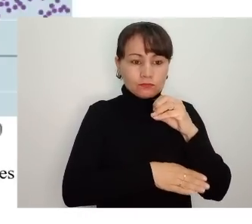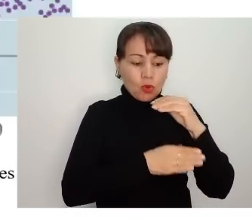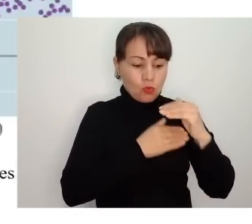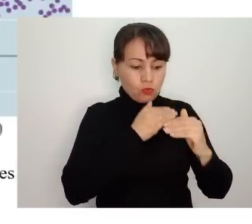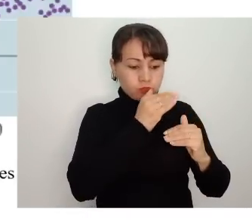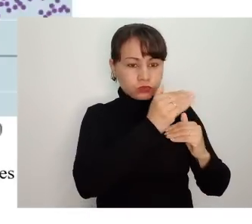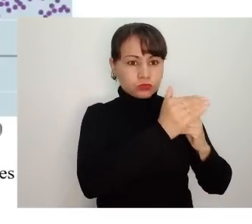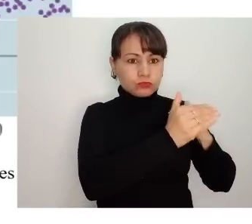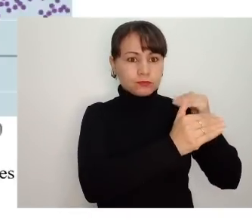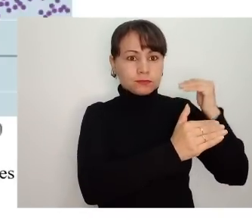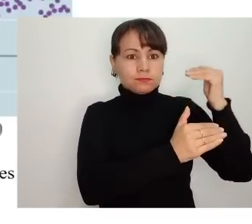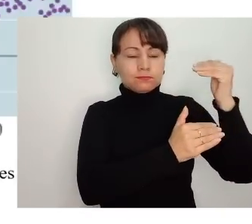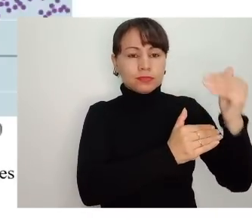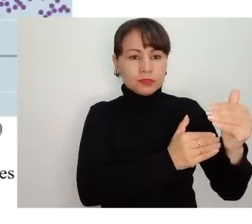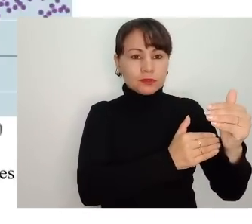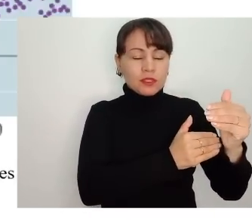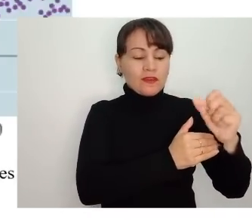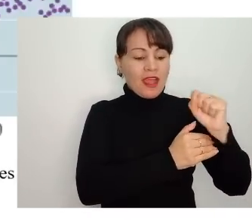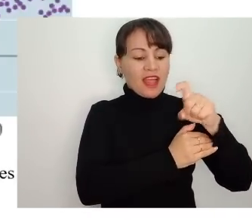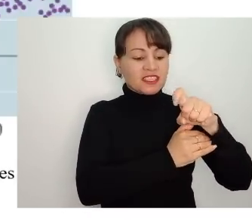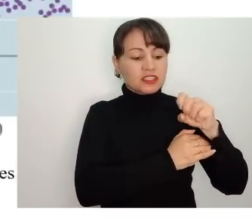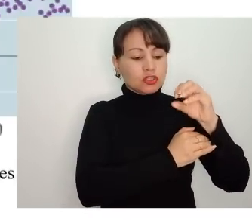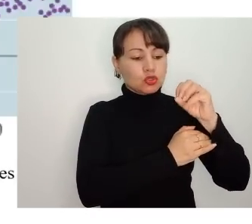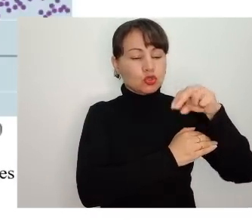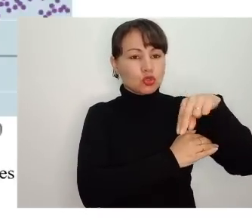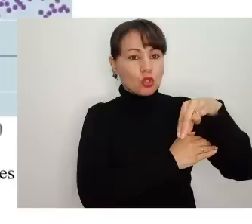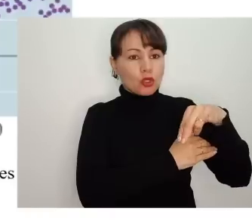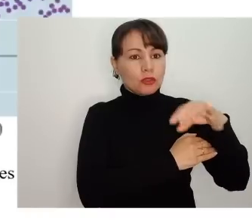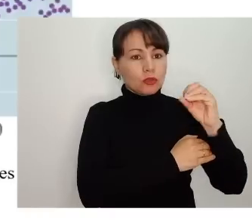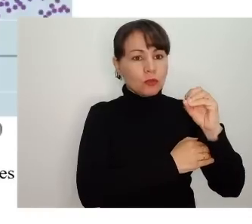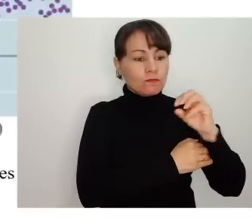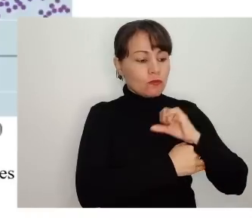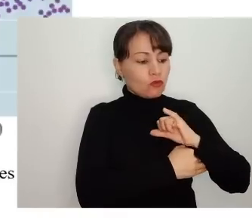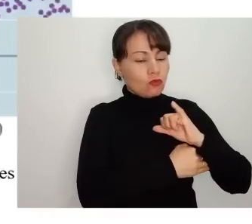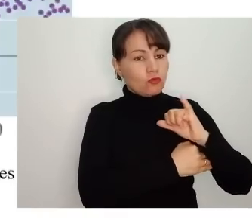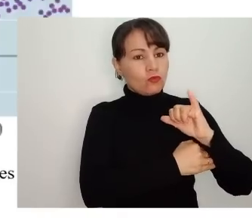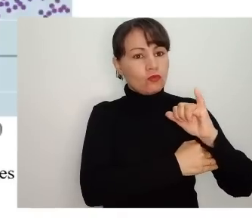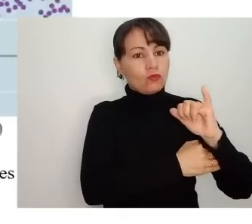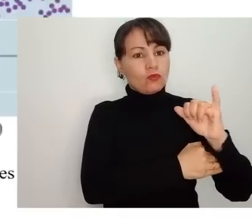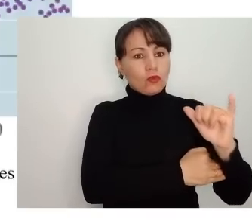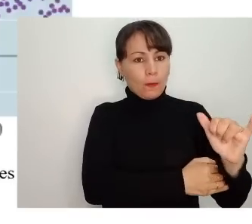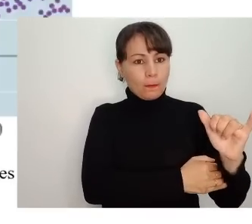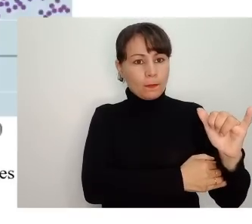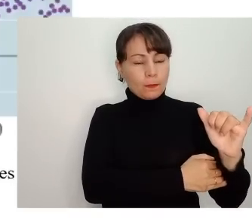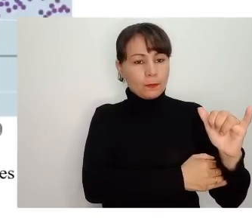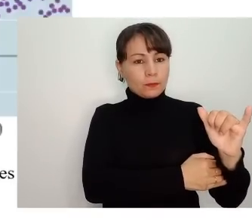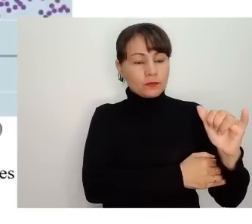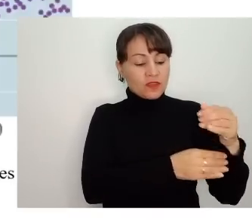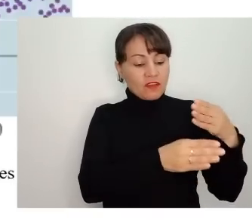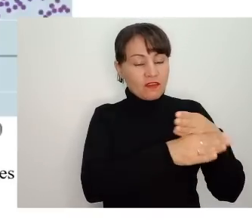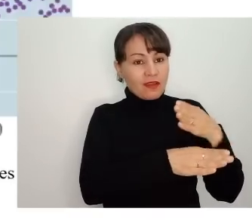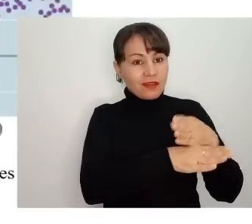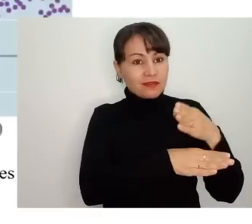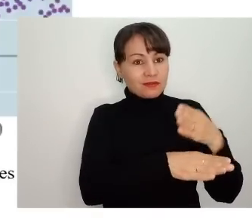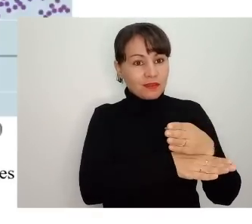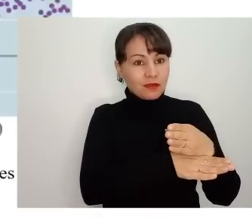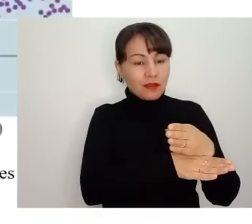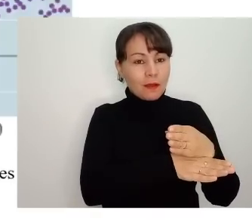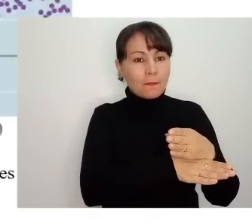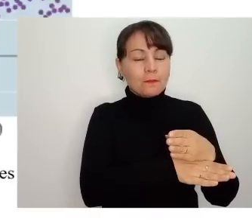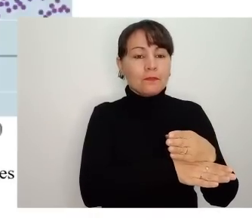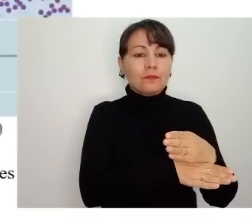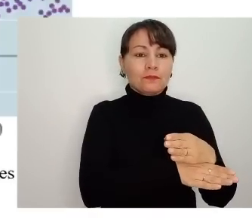vai passar via axônio, essa informação vai ser enviada via axônio, vai entrar